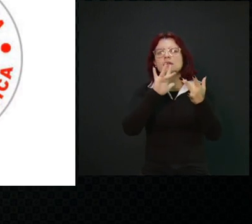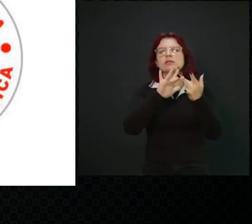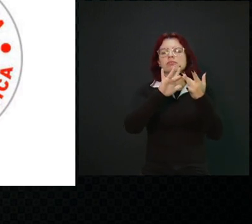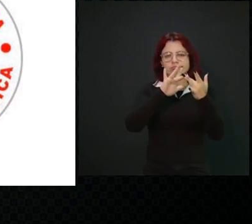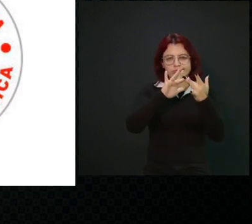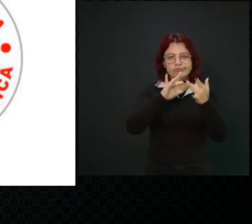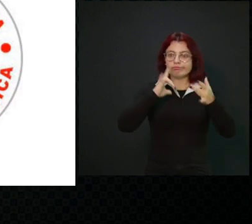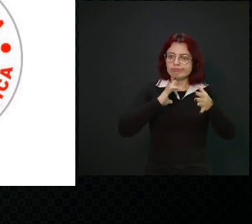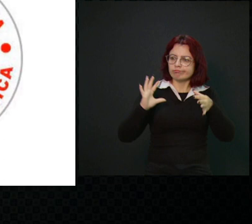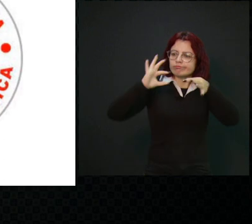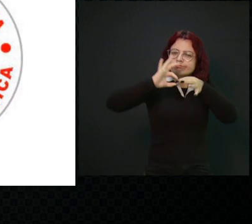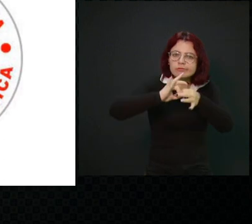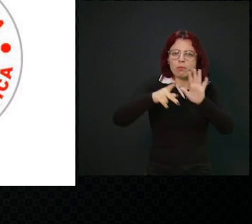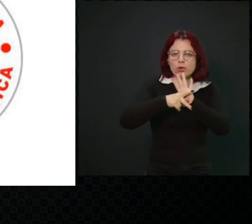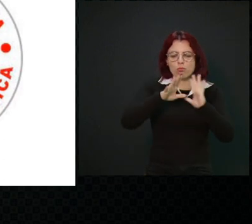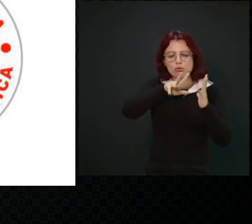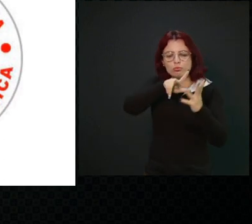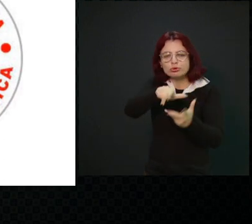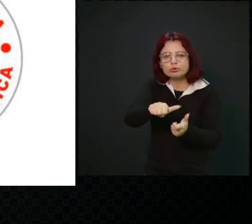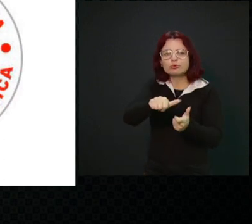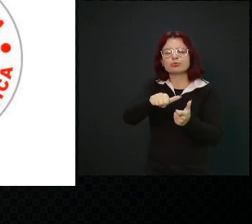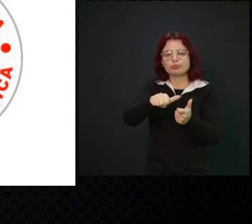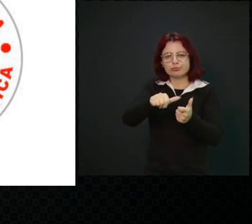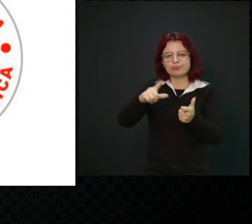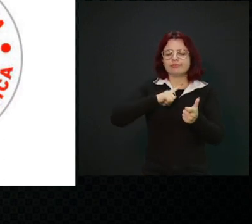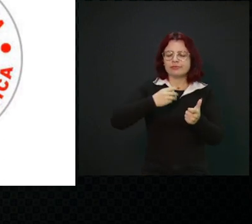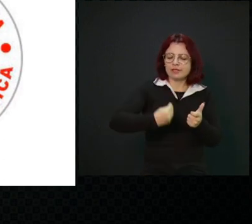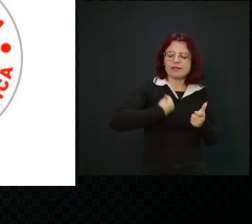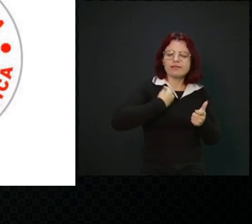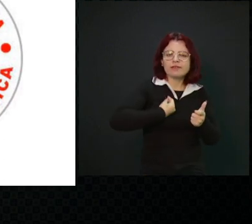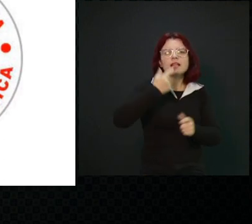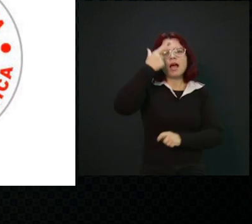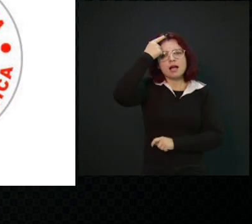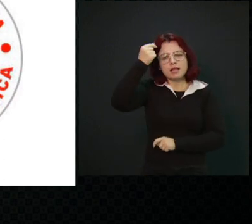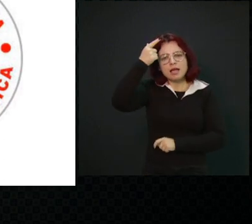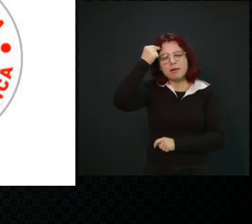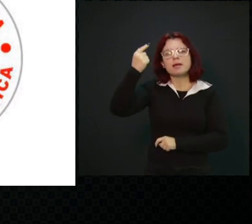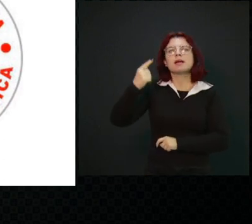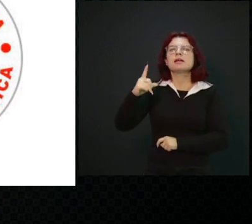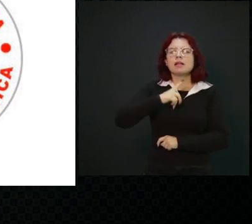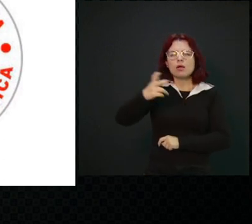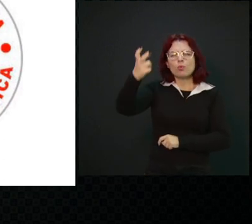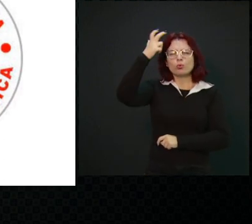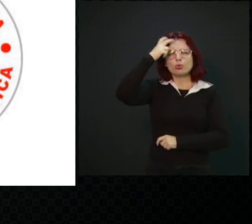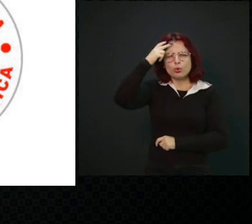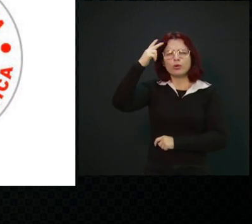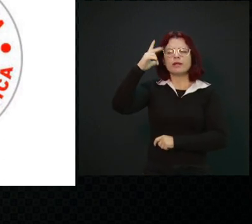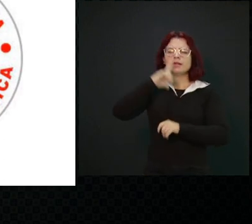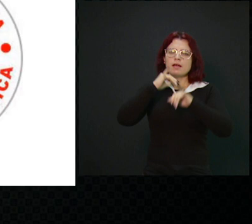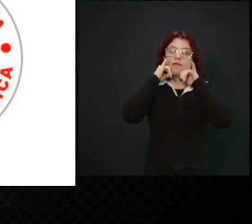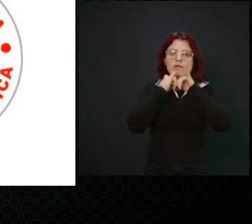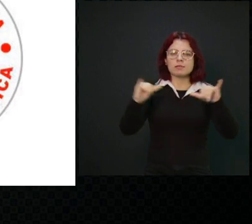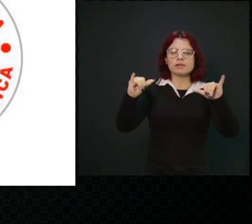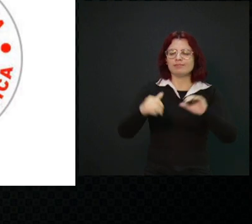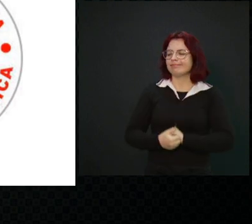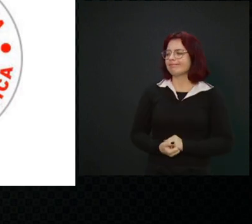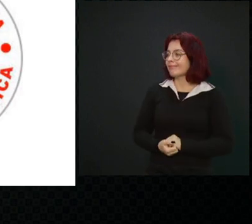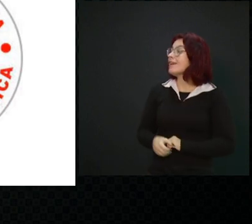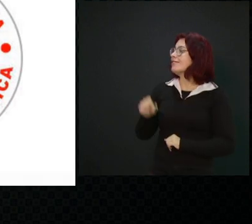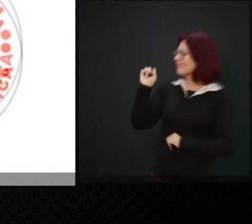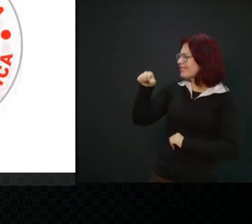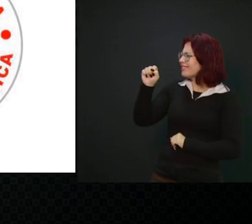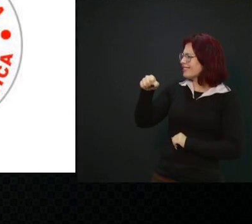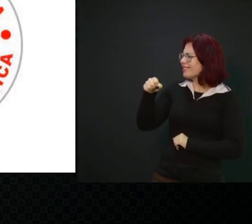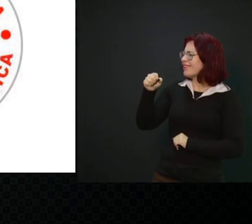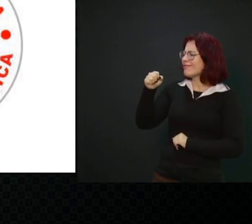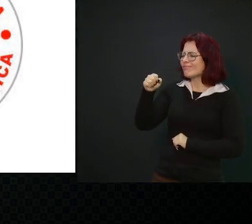conexão com o mundo, acesso a uma vida acadêmica, acesso à cultura, a informações. Sim, Carol, eu acho